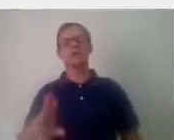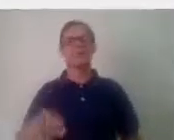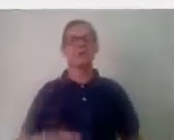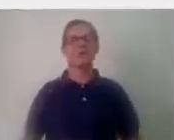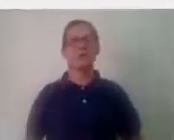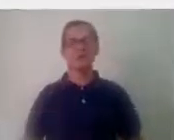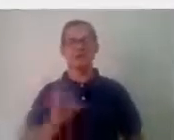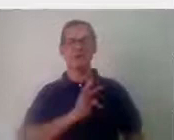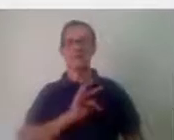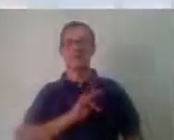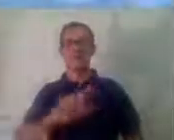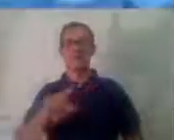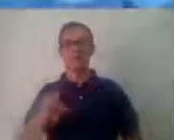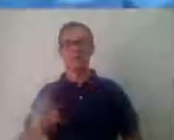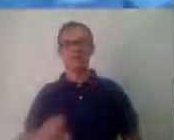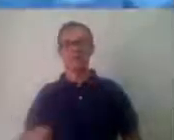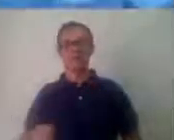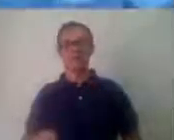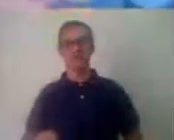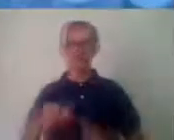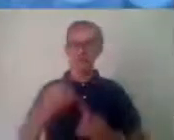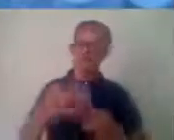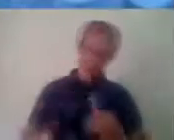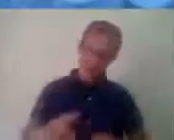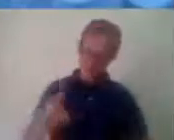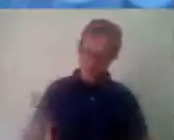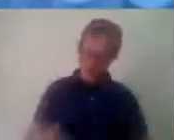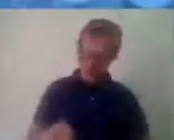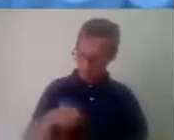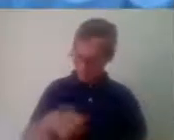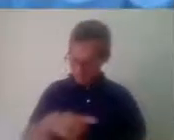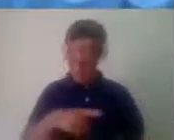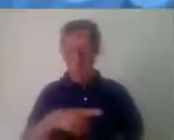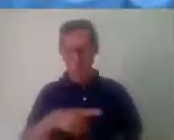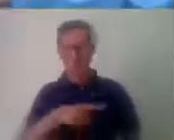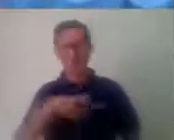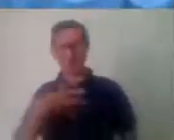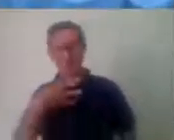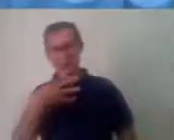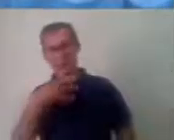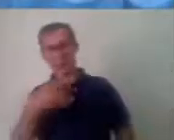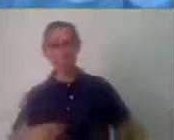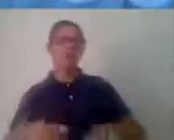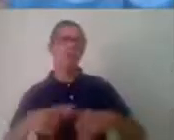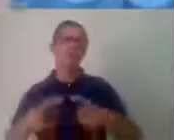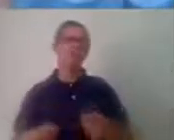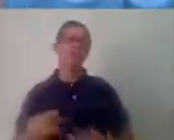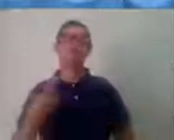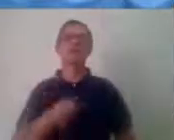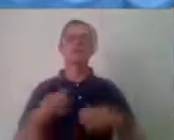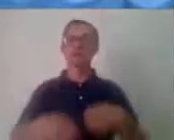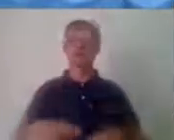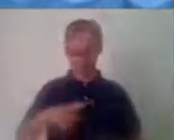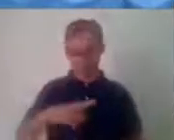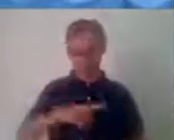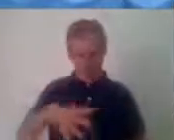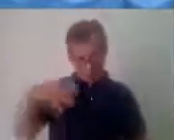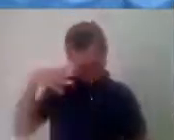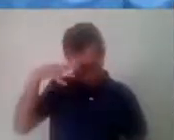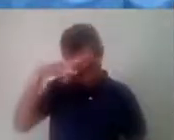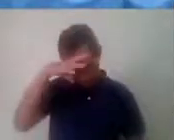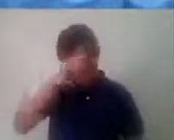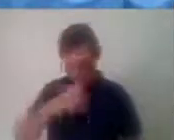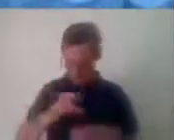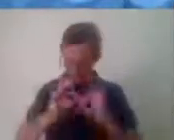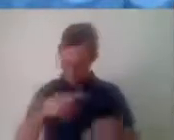as técnicas de integração definida, de integrais definidas que você já conhece. O que a gente precisa ter muito